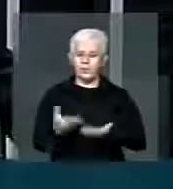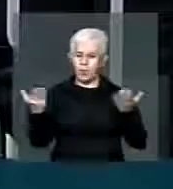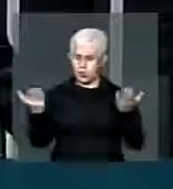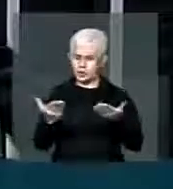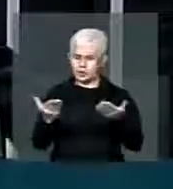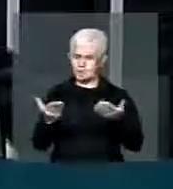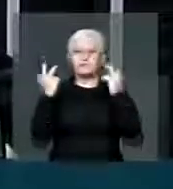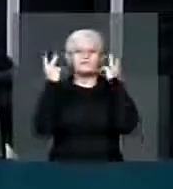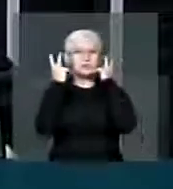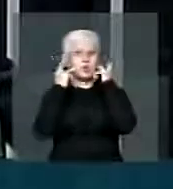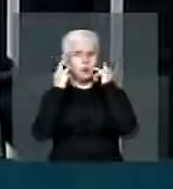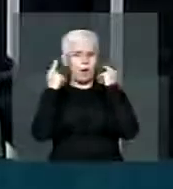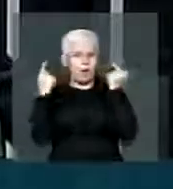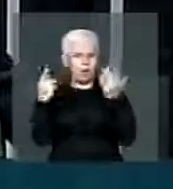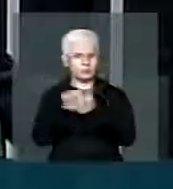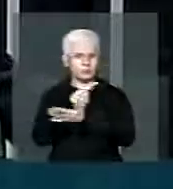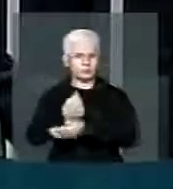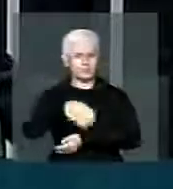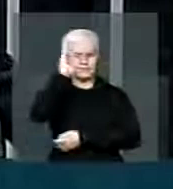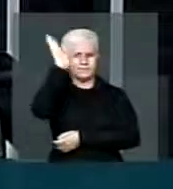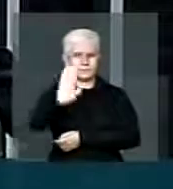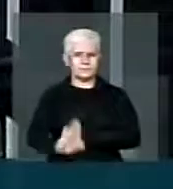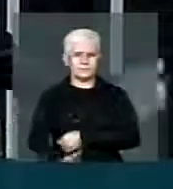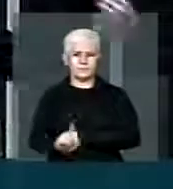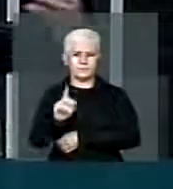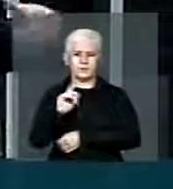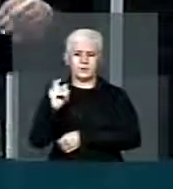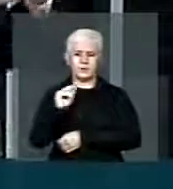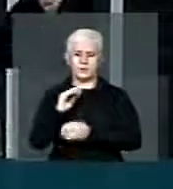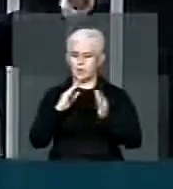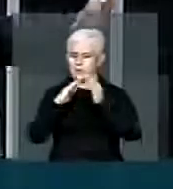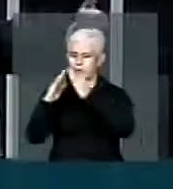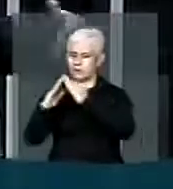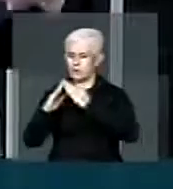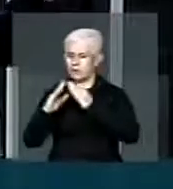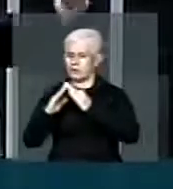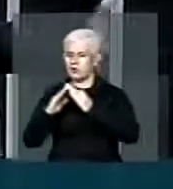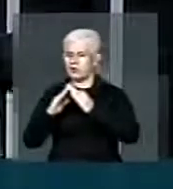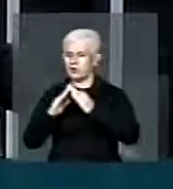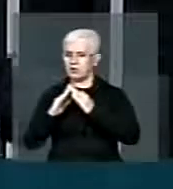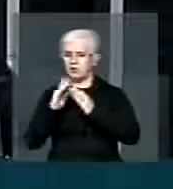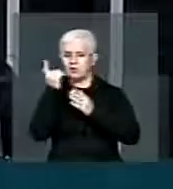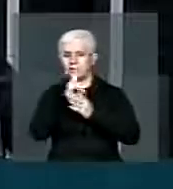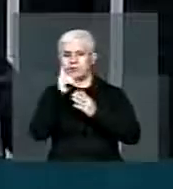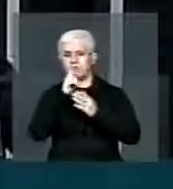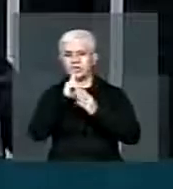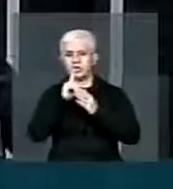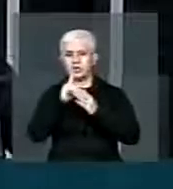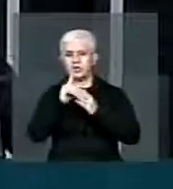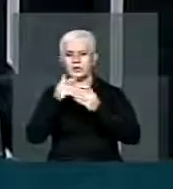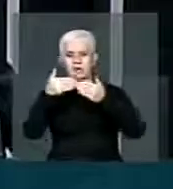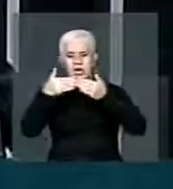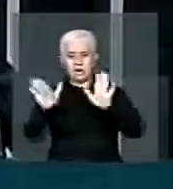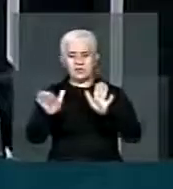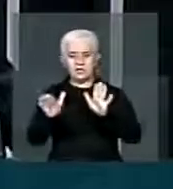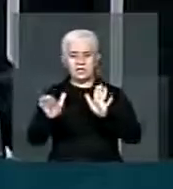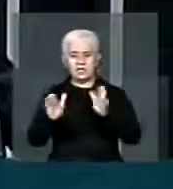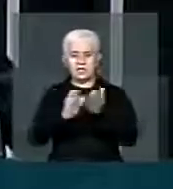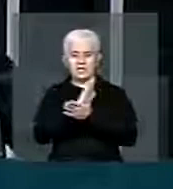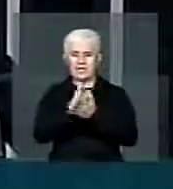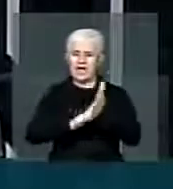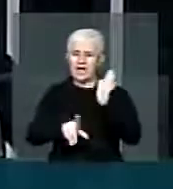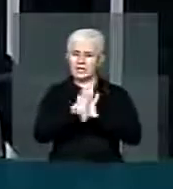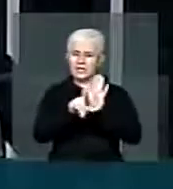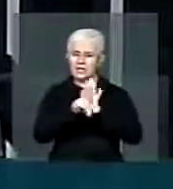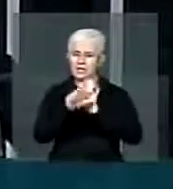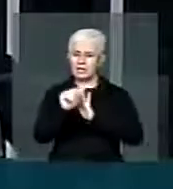comum, no Brasil, que estabelecimentos funcionem fora das regras, sem alvará. Aliás, é muito comum que funcione, inclusive,